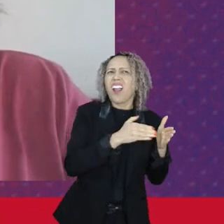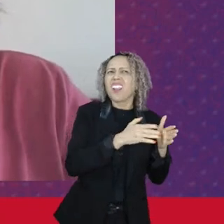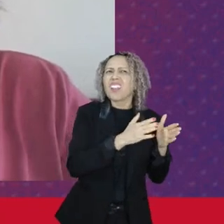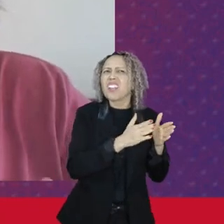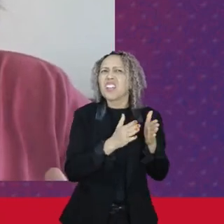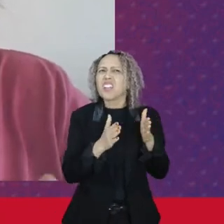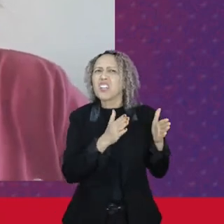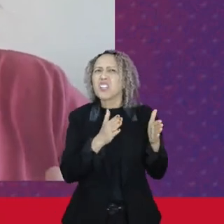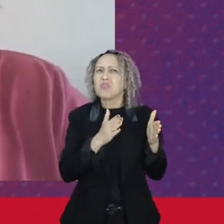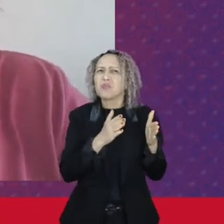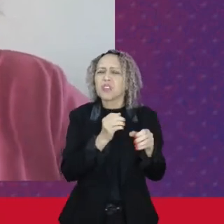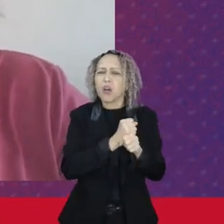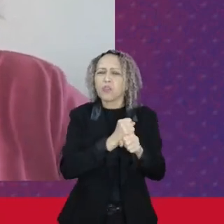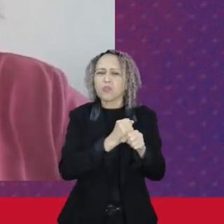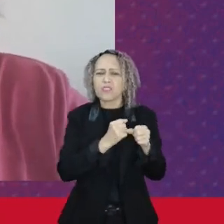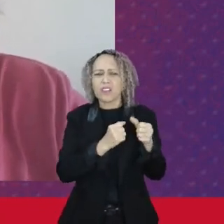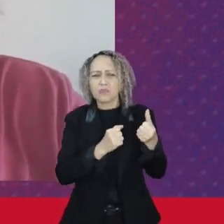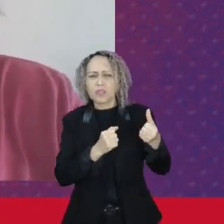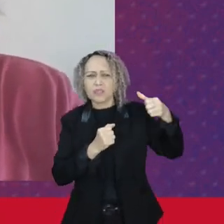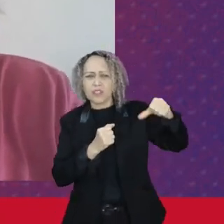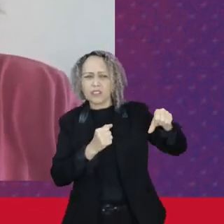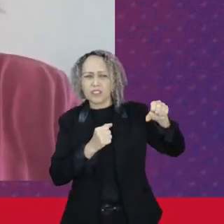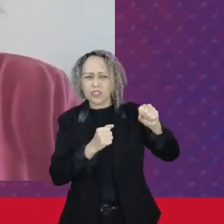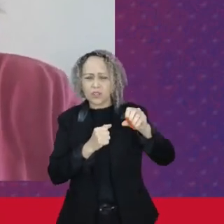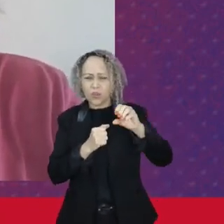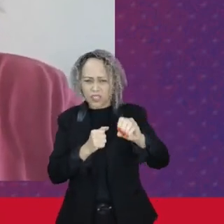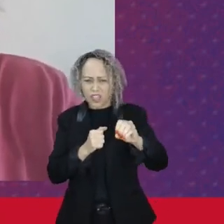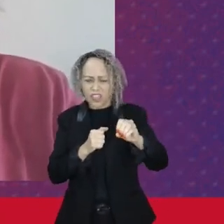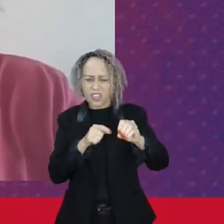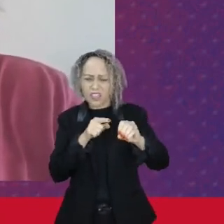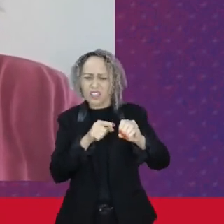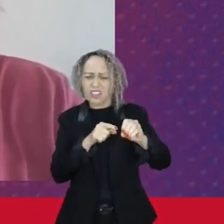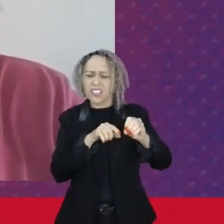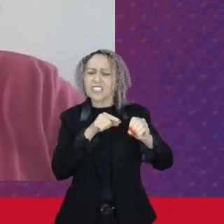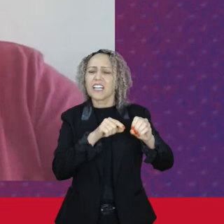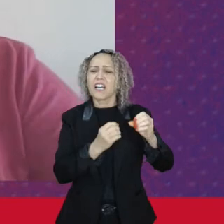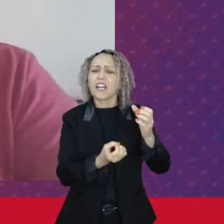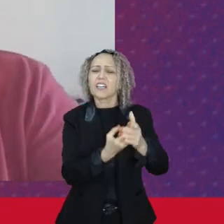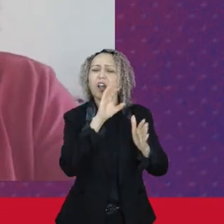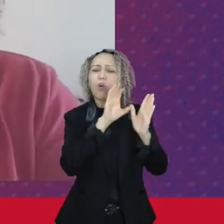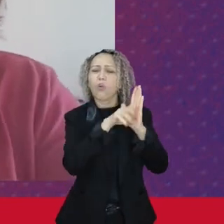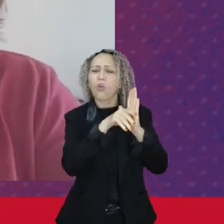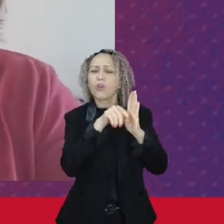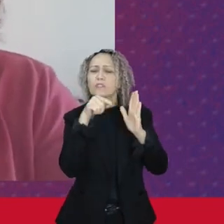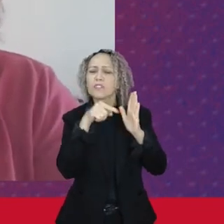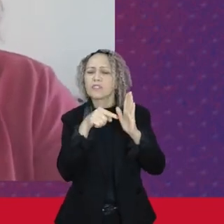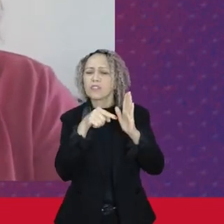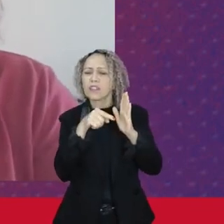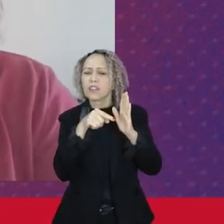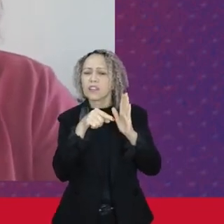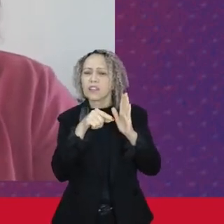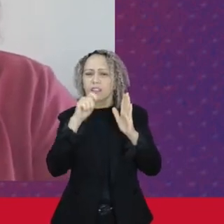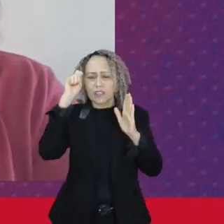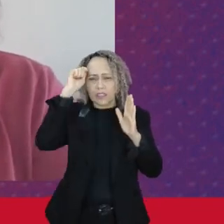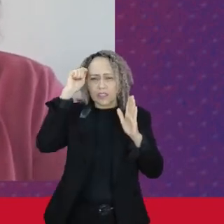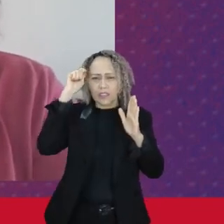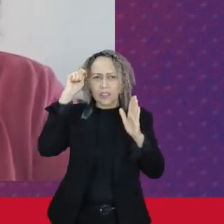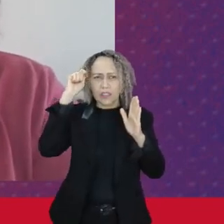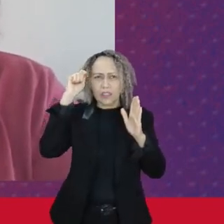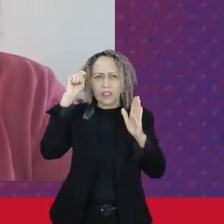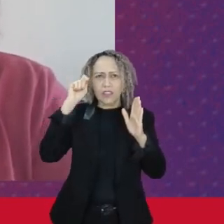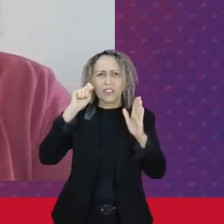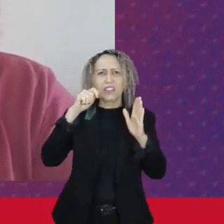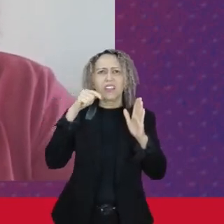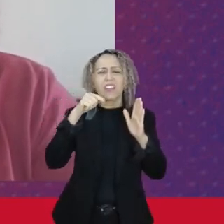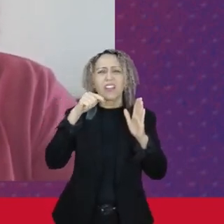que, digamos, fecham um conceito importante trazido pelo movimento feminista negro,